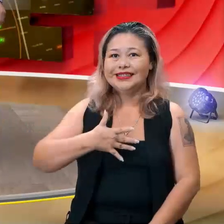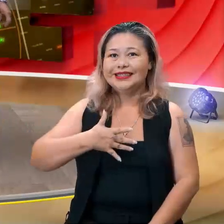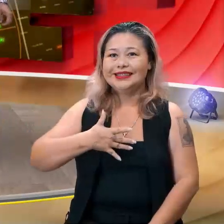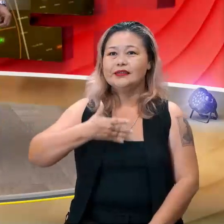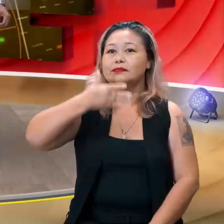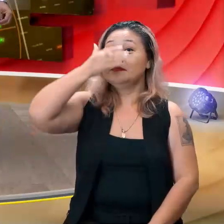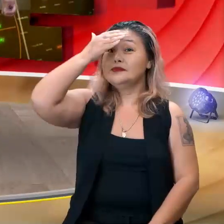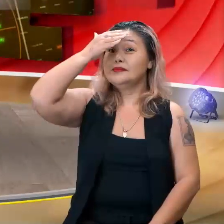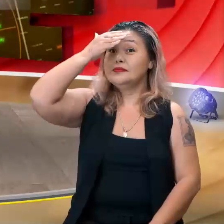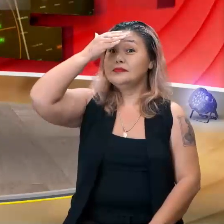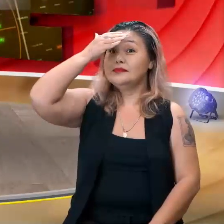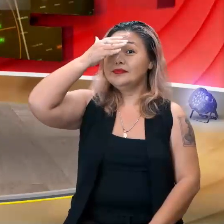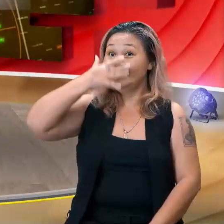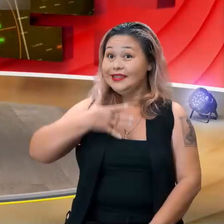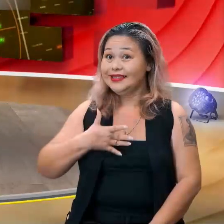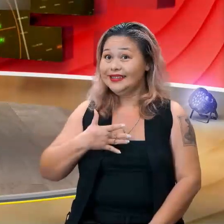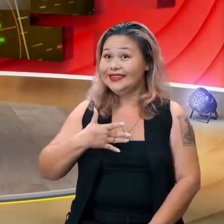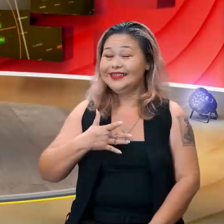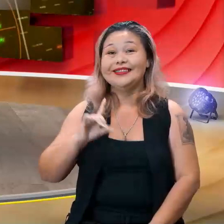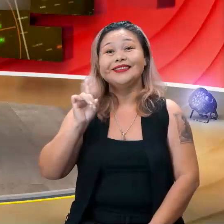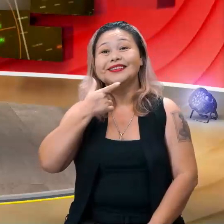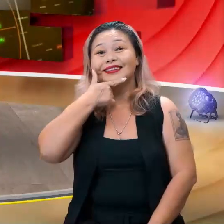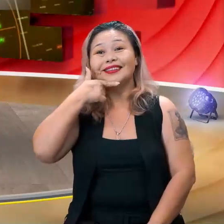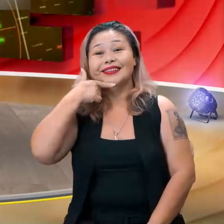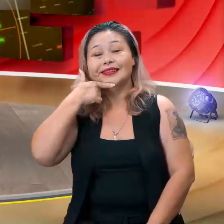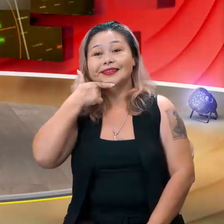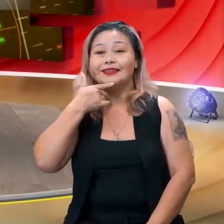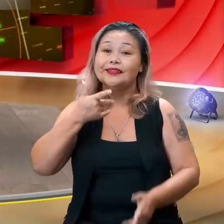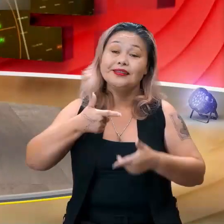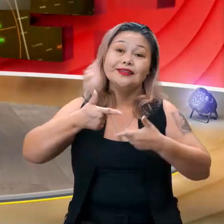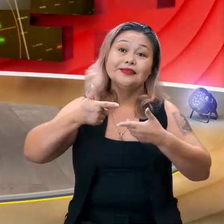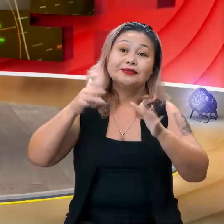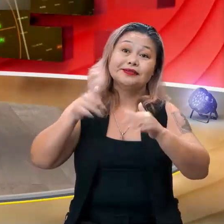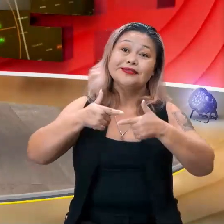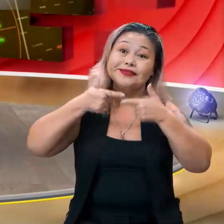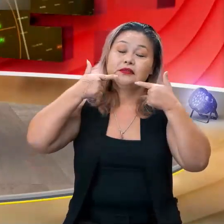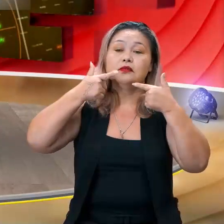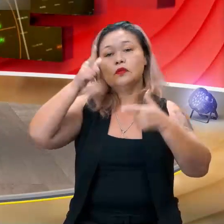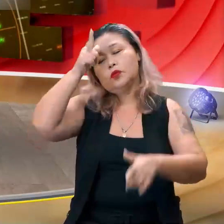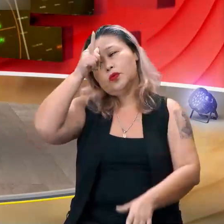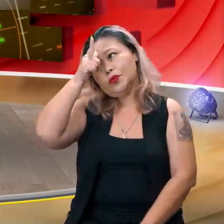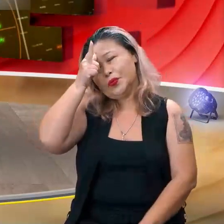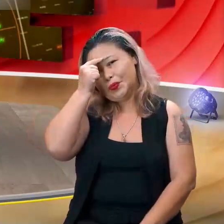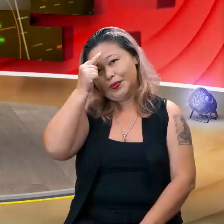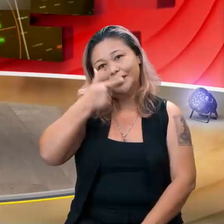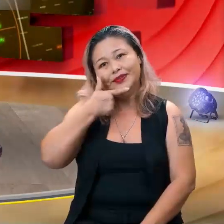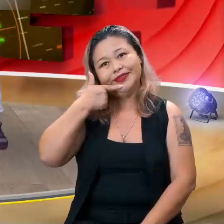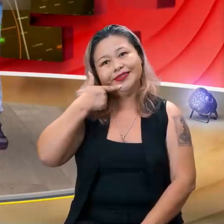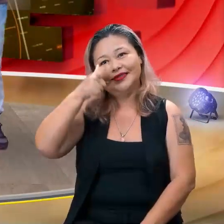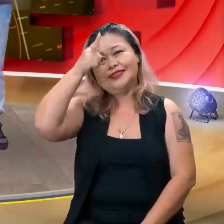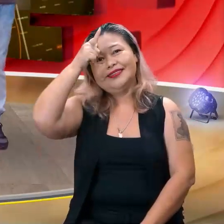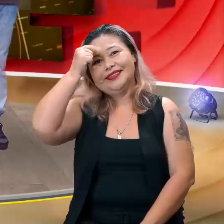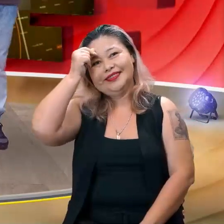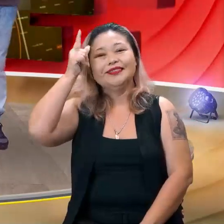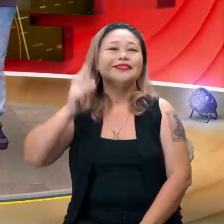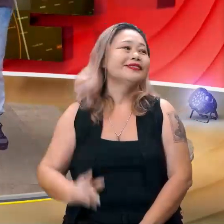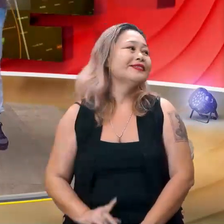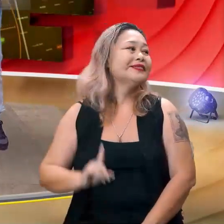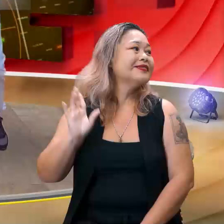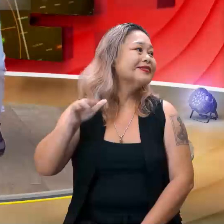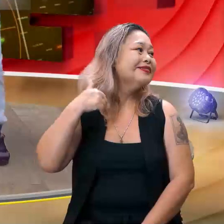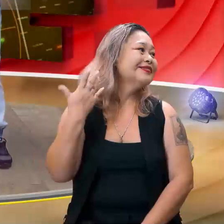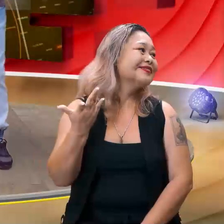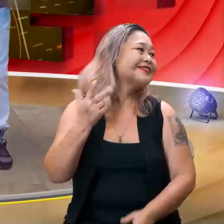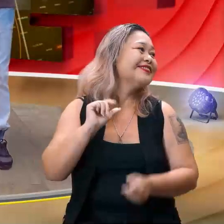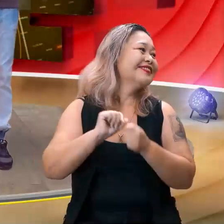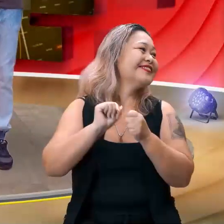É aquele sorriso nem tão contente, mas aliviado, né? Não, mas assim, né? E o gráfico